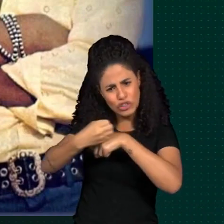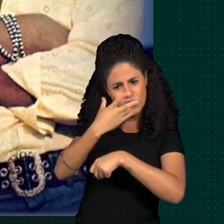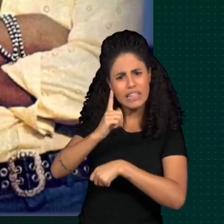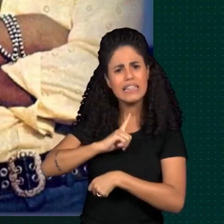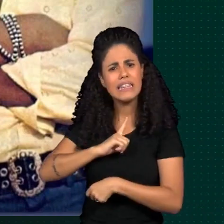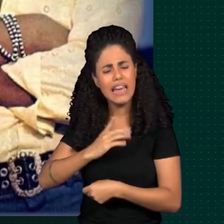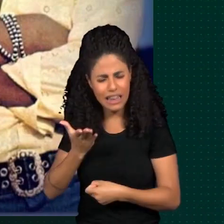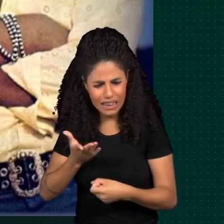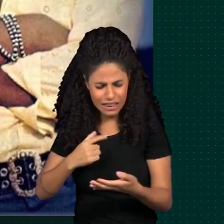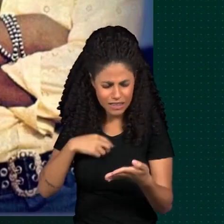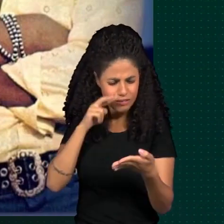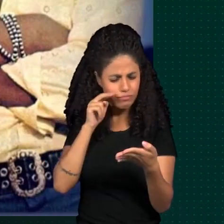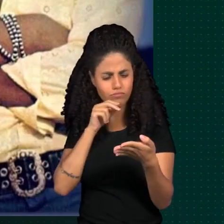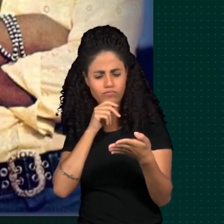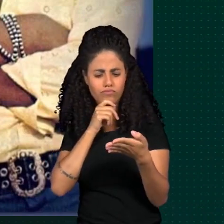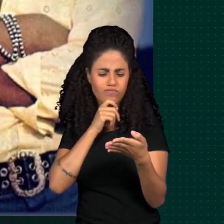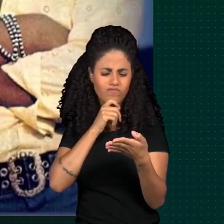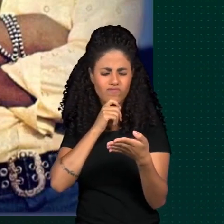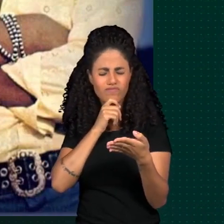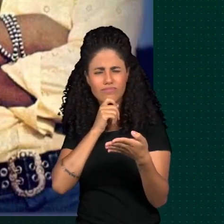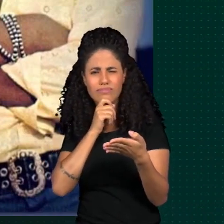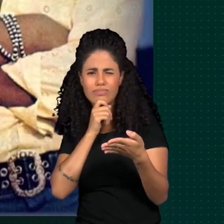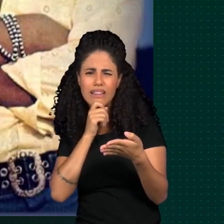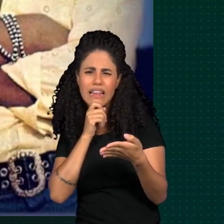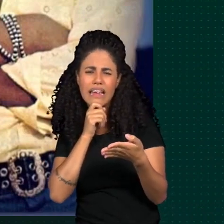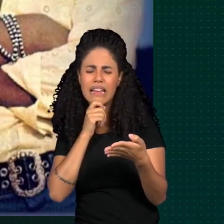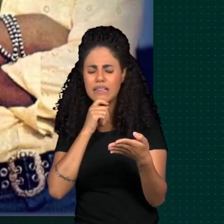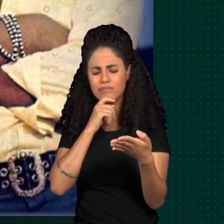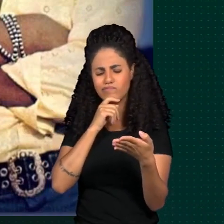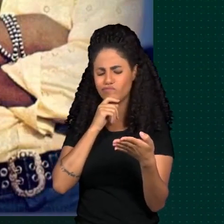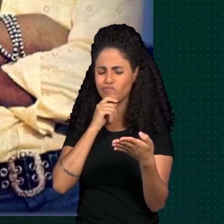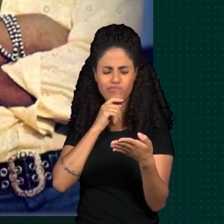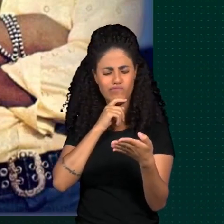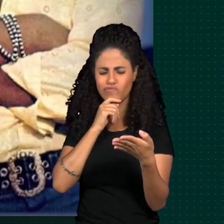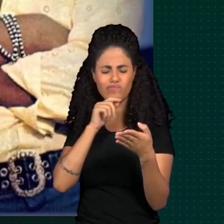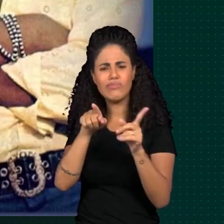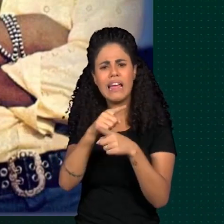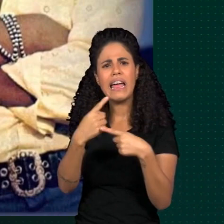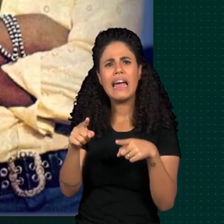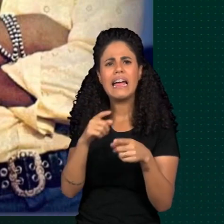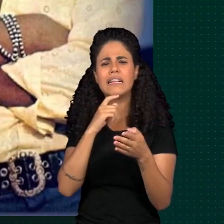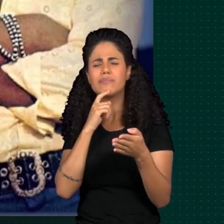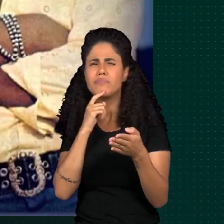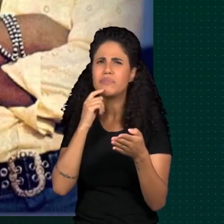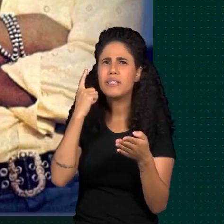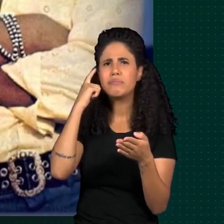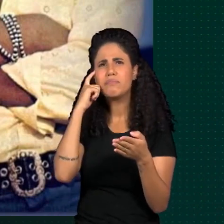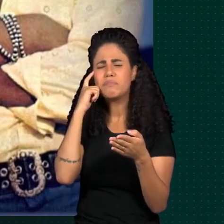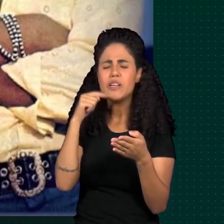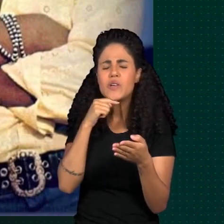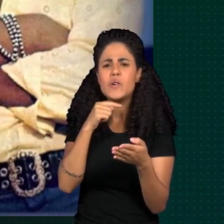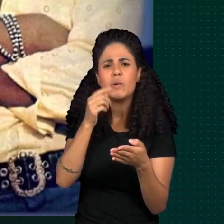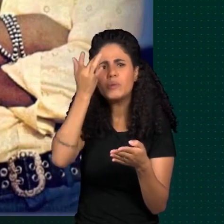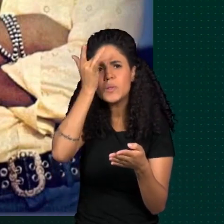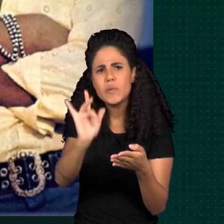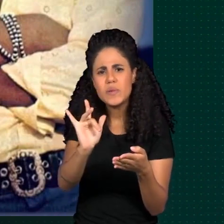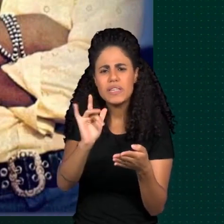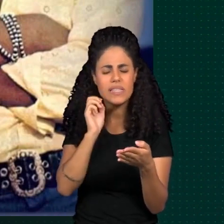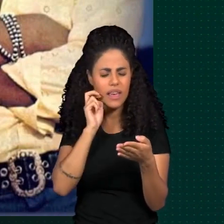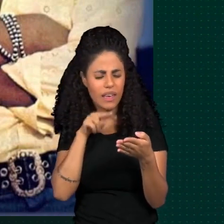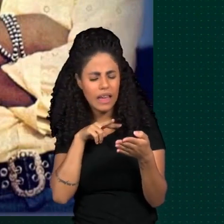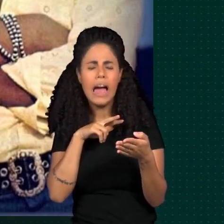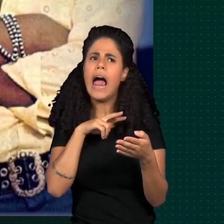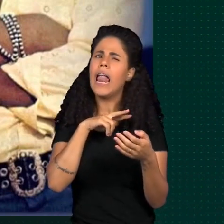ficar legal. É o Meu Pé de Jacarandá. É o... Minha memória é muito ruim, moço. Cara, esse daqui eu